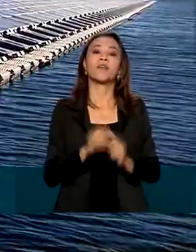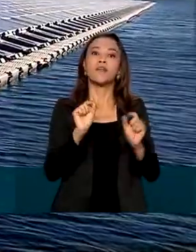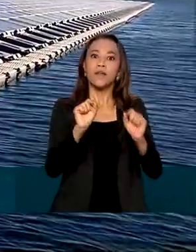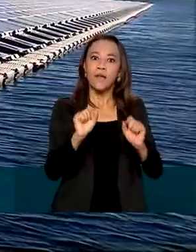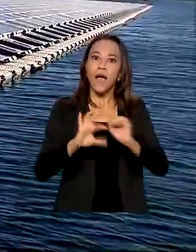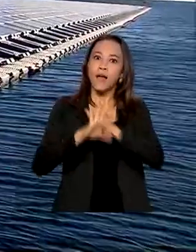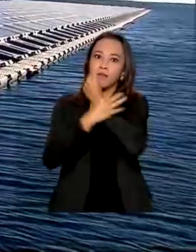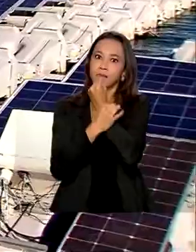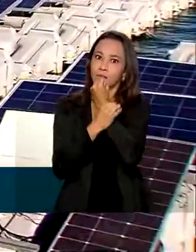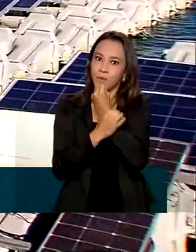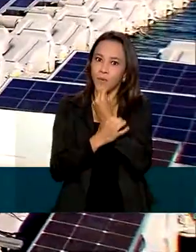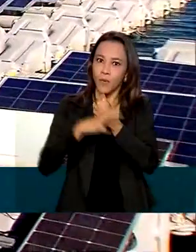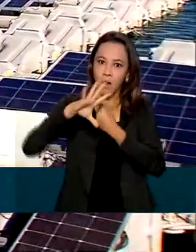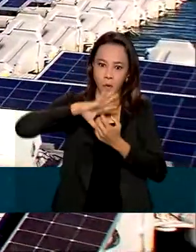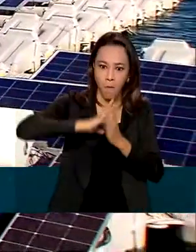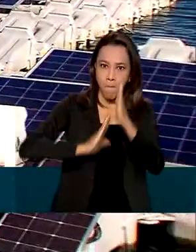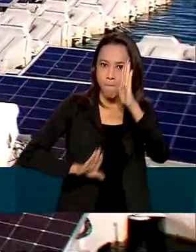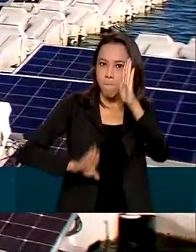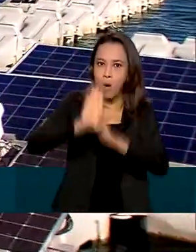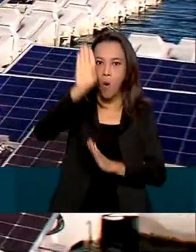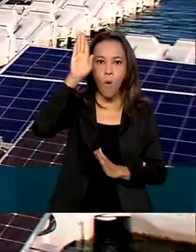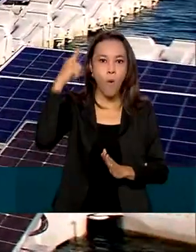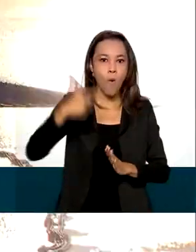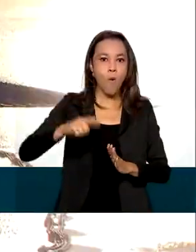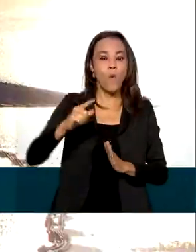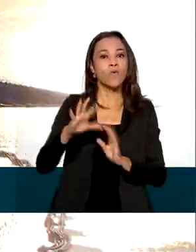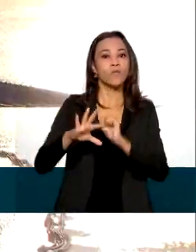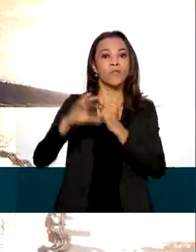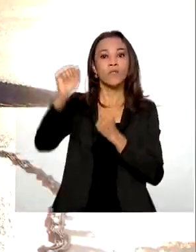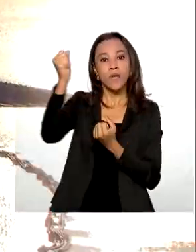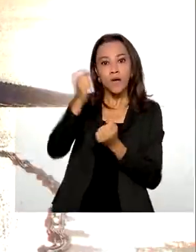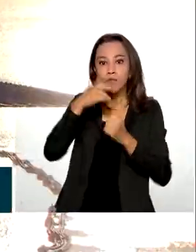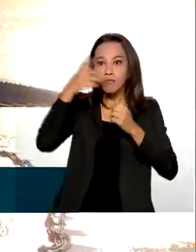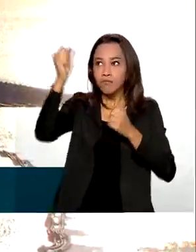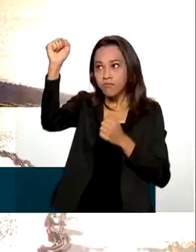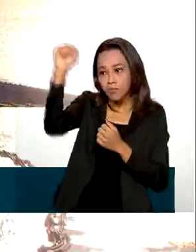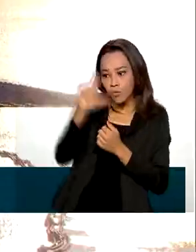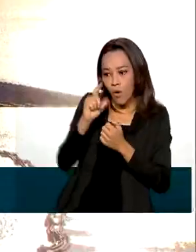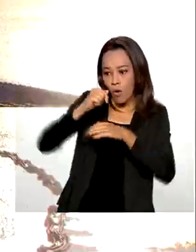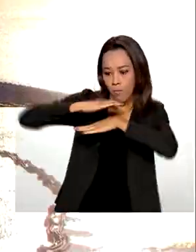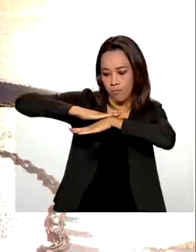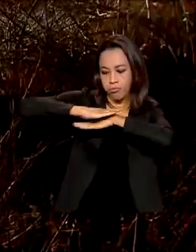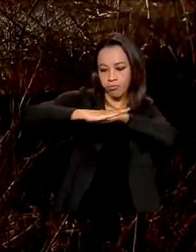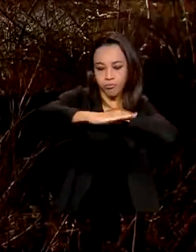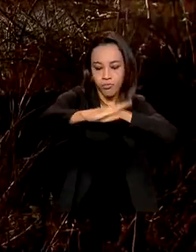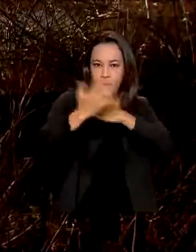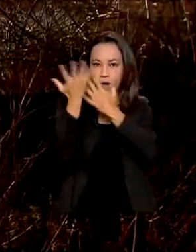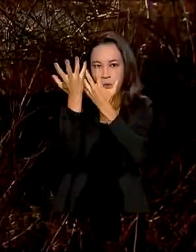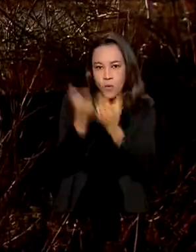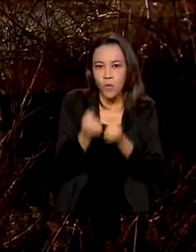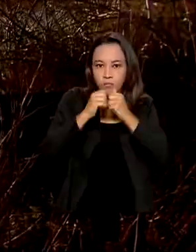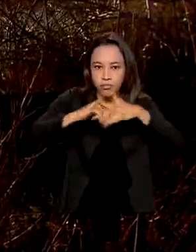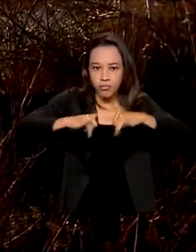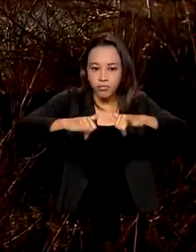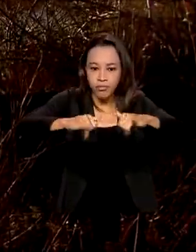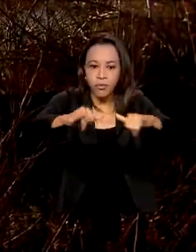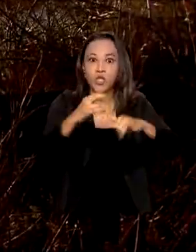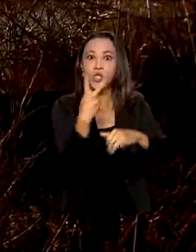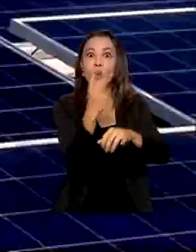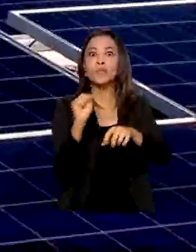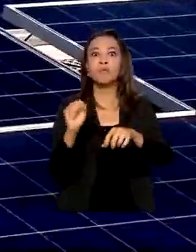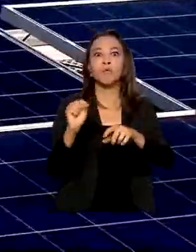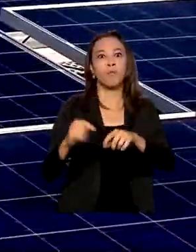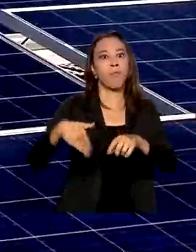garantiu um novo recorde na geração de energia solar que chegou a mais de dois mil megawatts um só dia